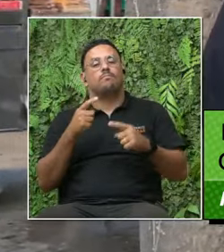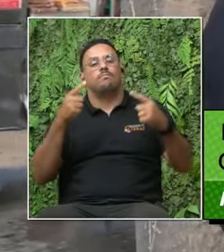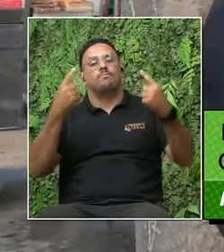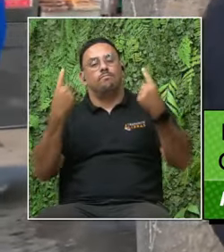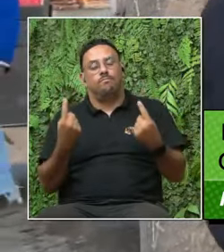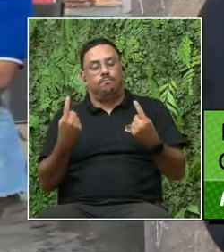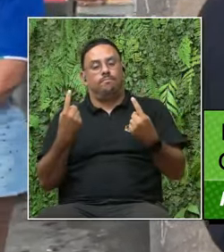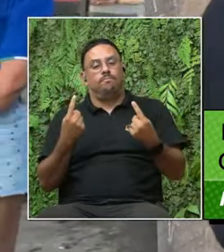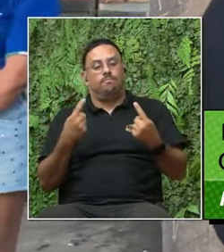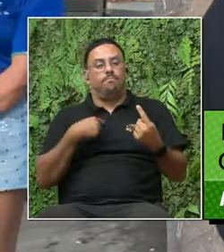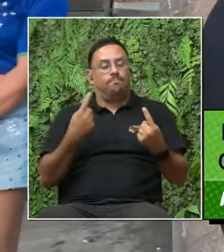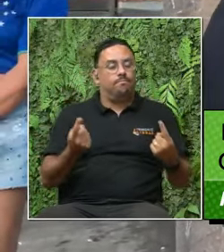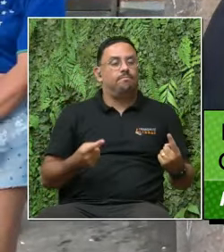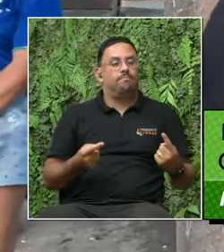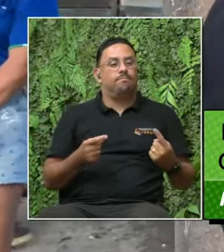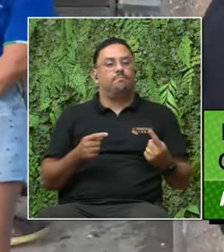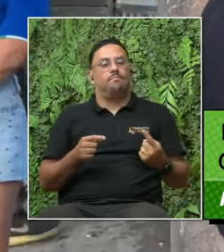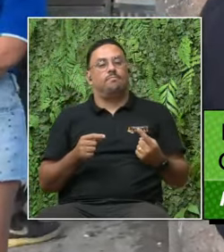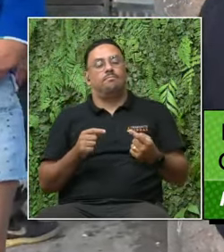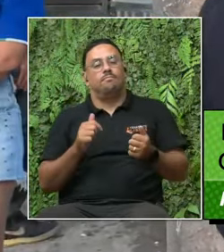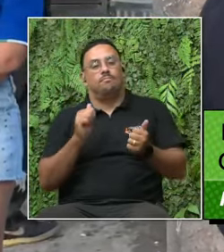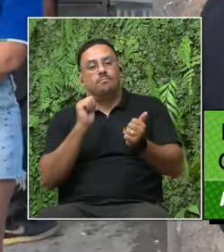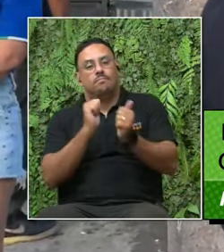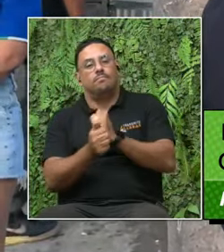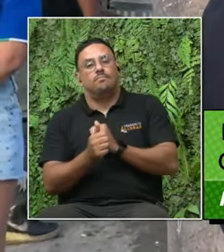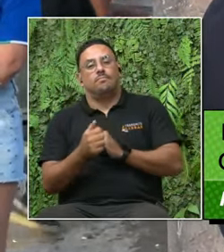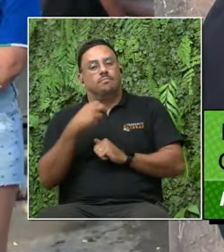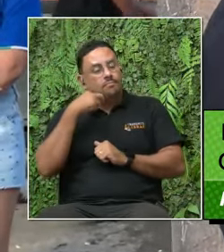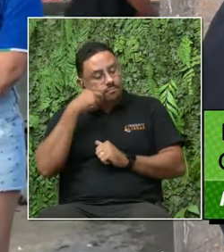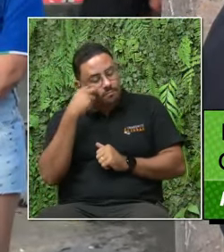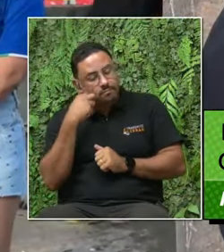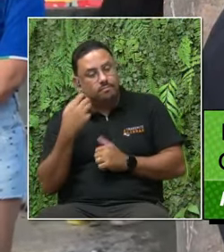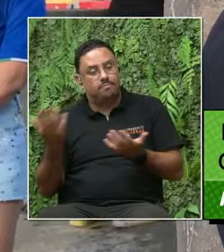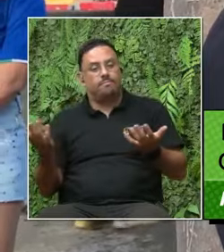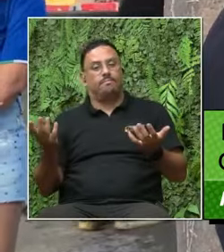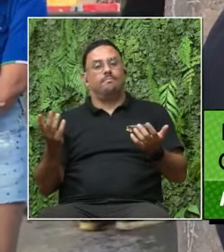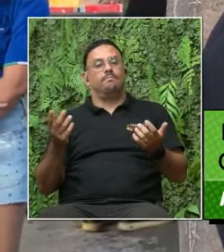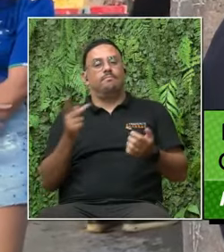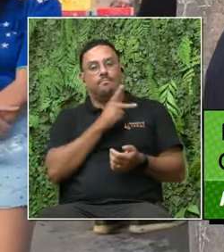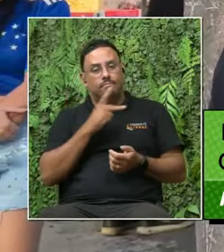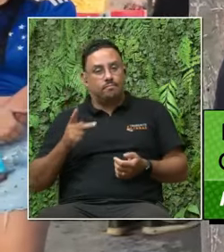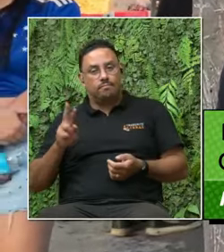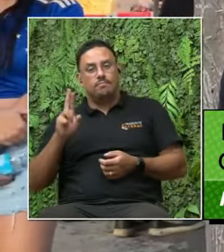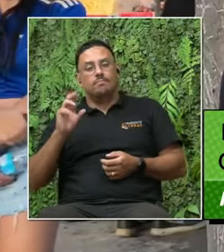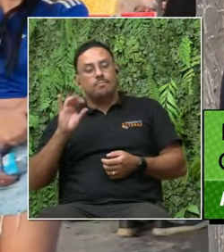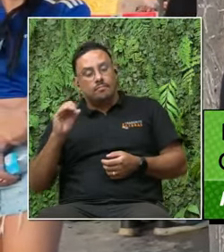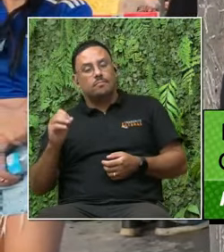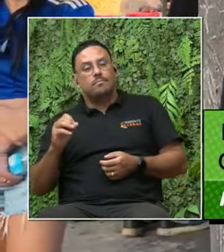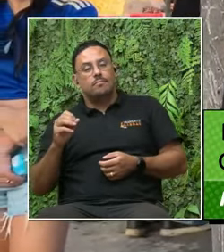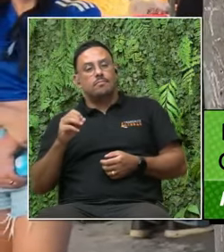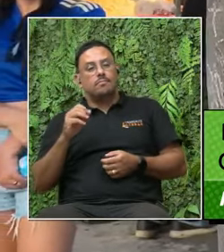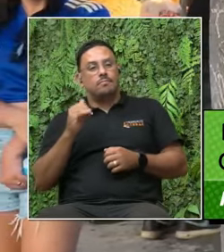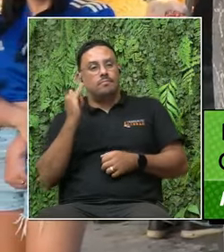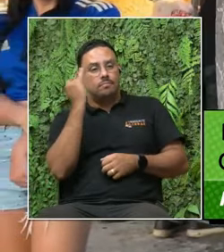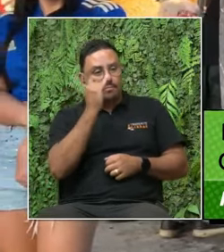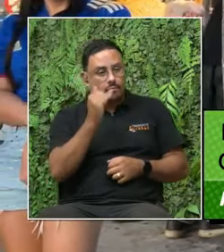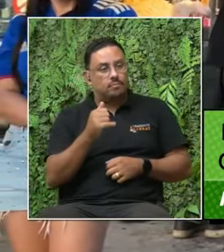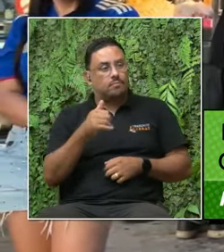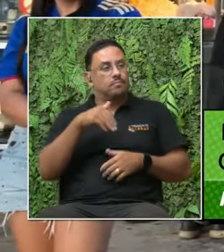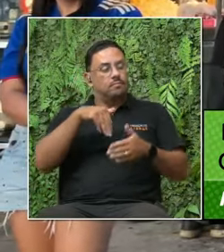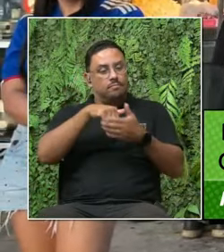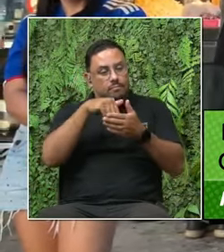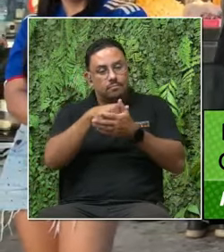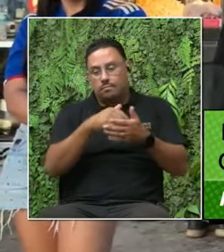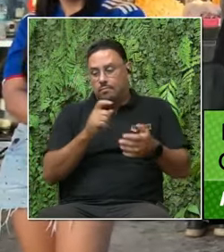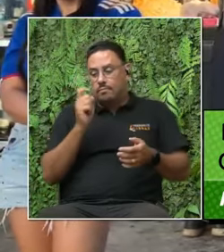uma vergonha jogador vergonha Ronaldo pelo amor de Deus cara vamos colocar os caras para julgar isso é mentira